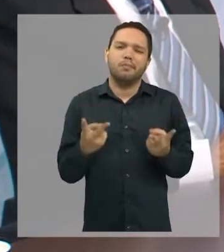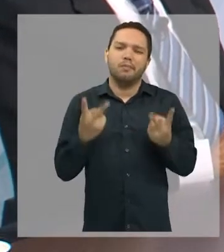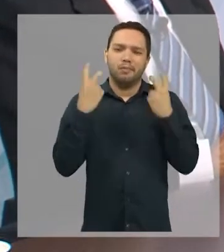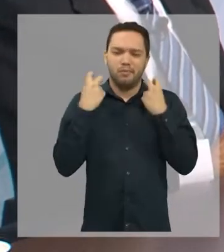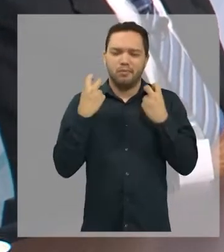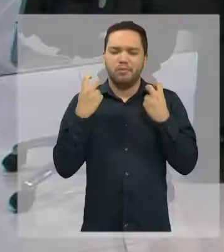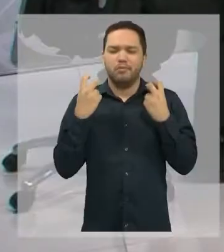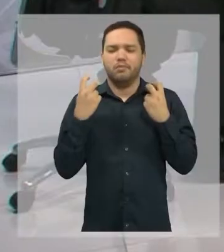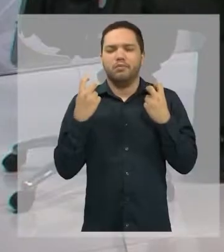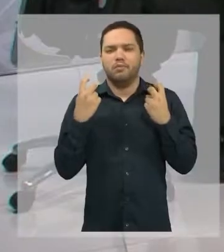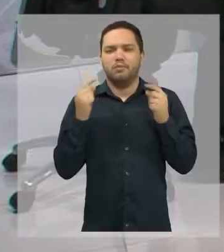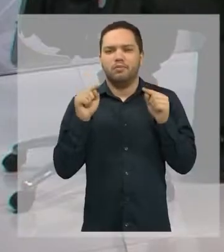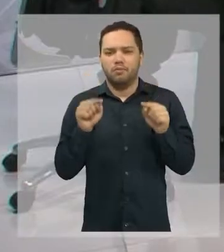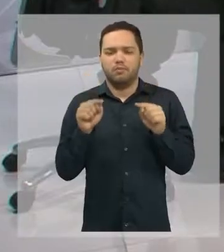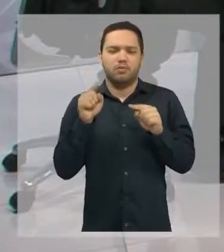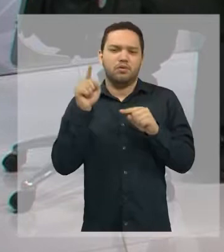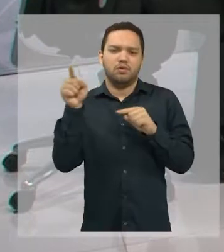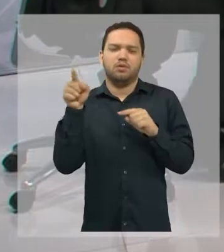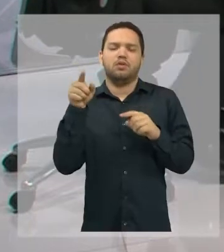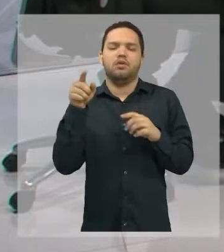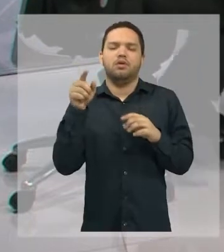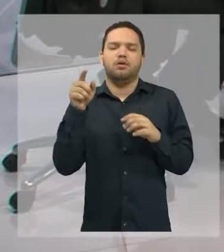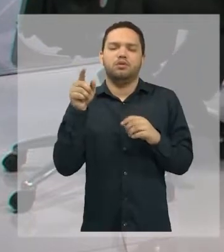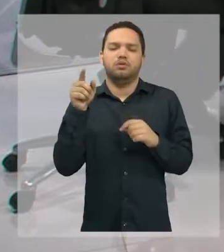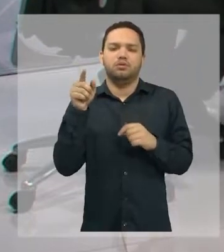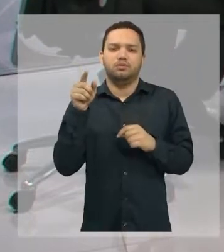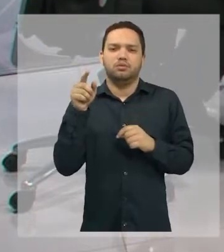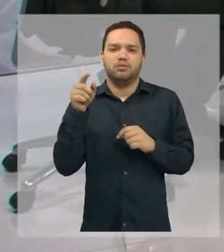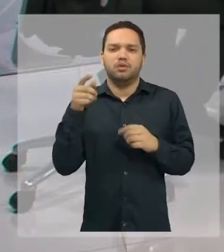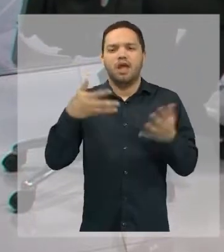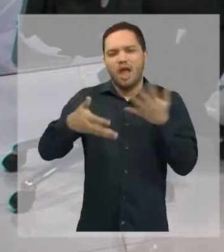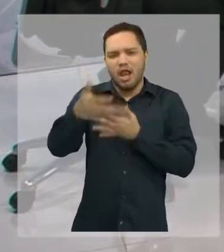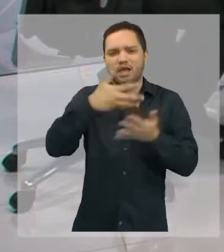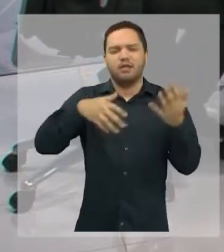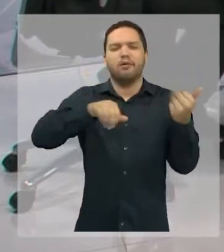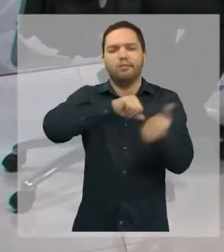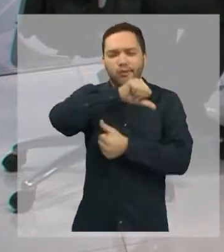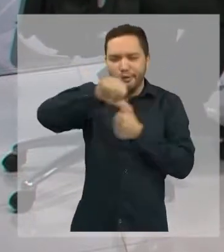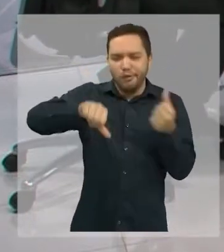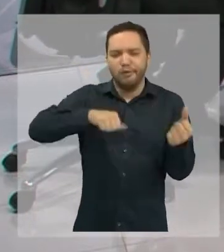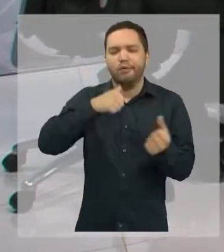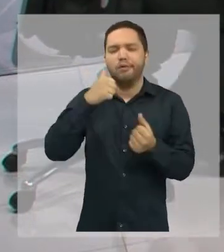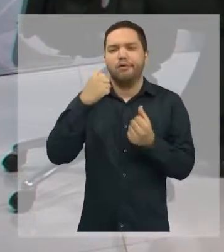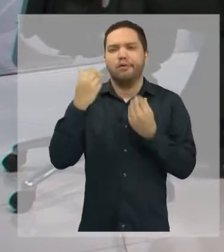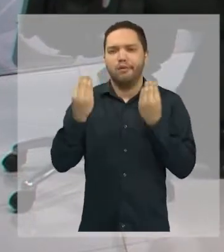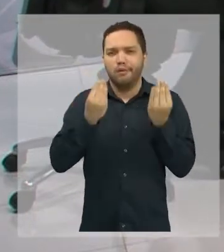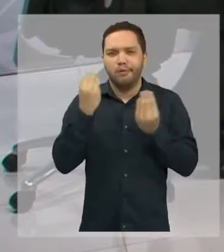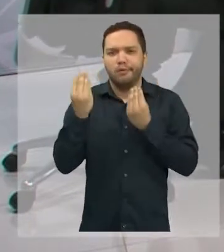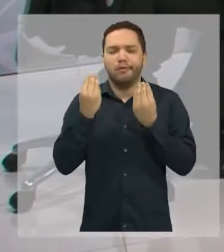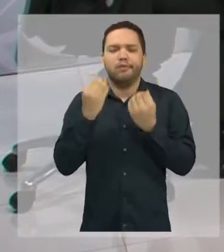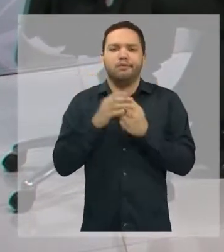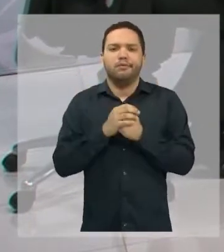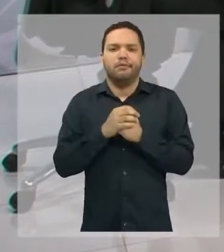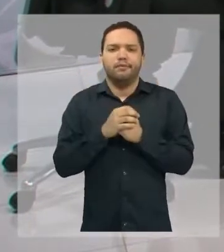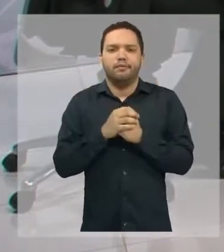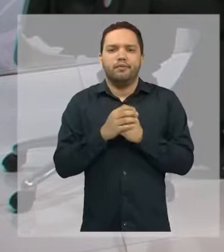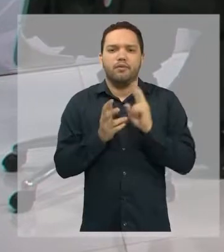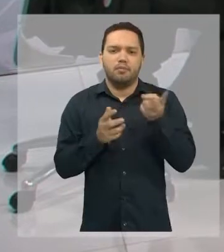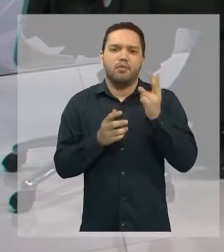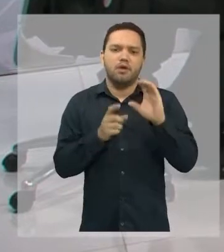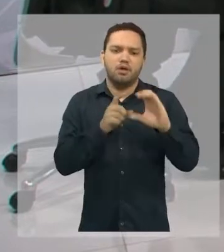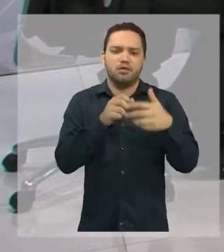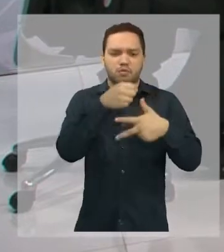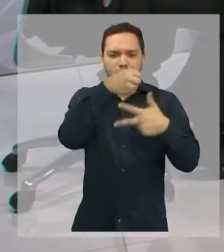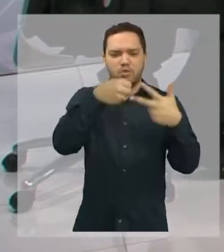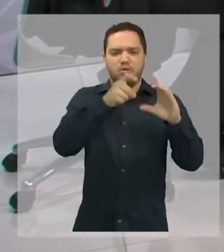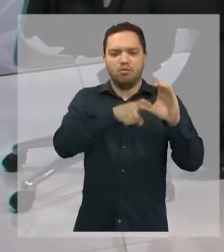perceba essa mudança de postura nessas relações, mantendo a independência